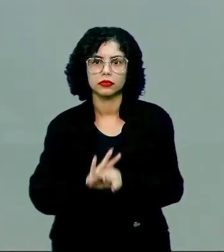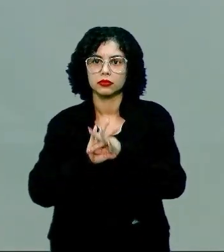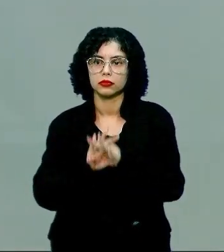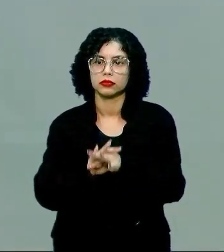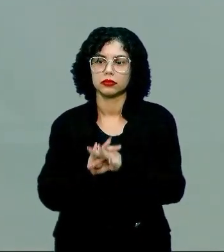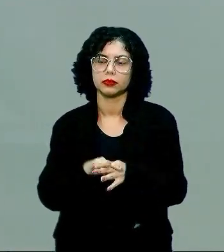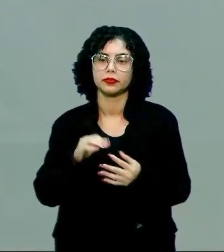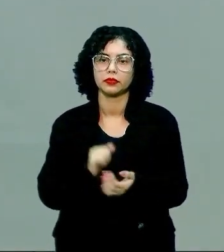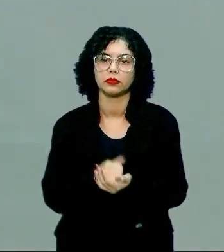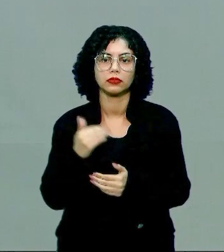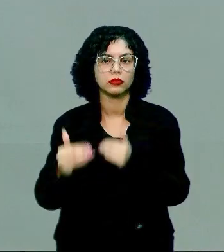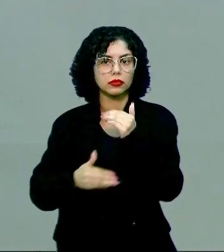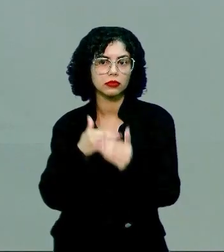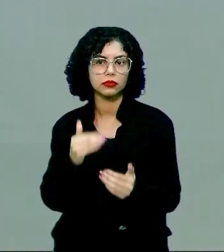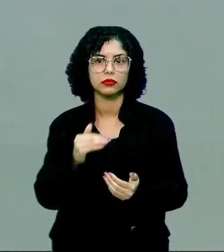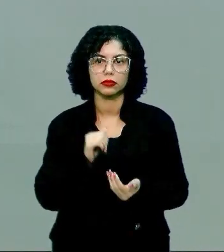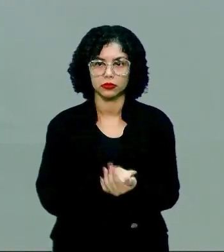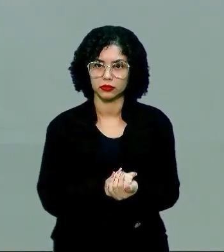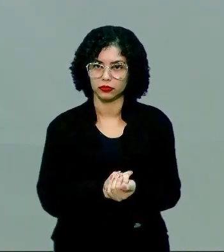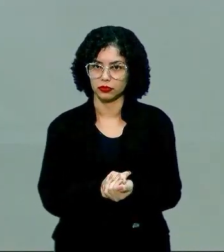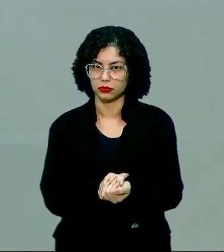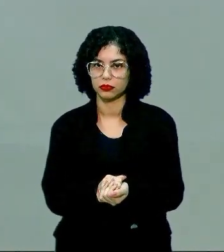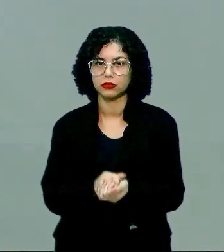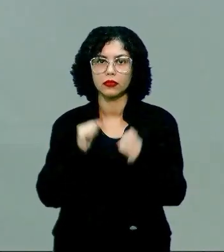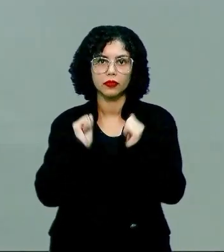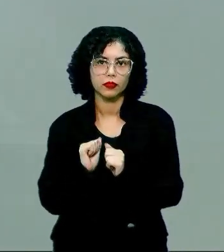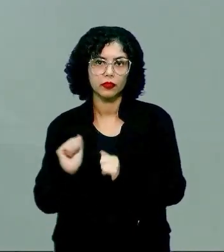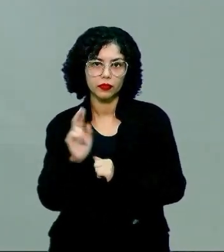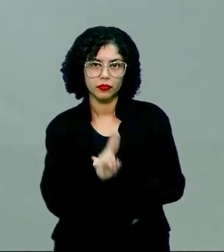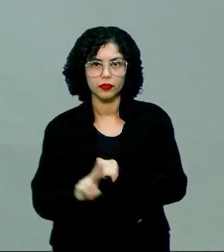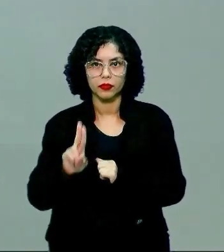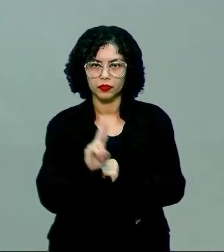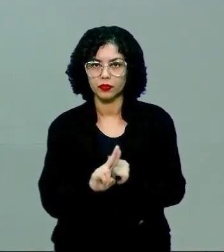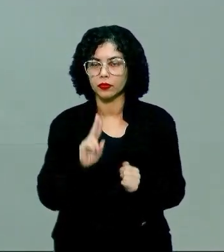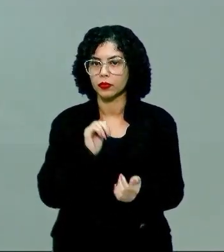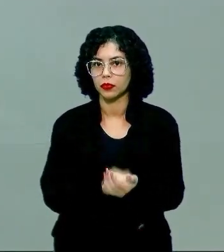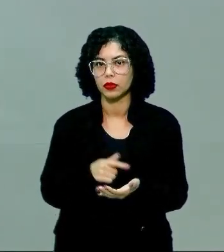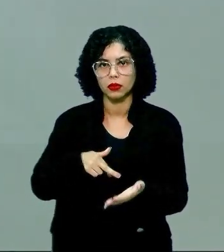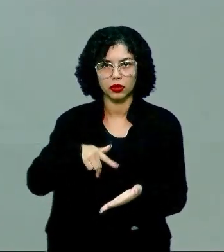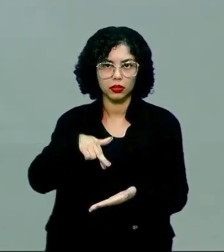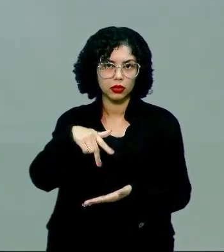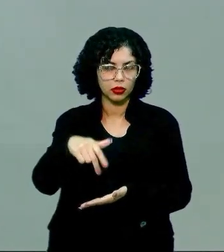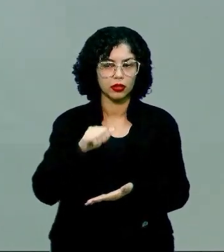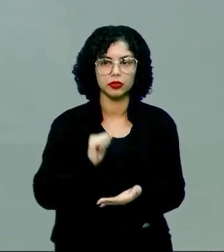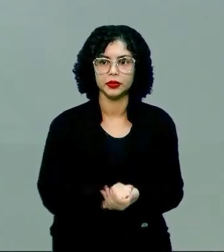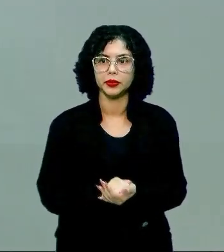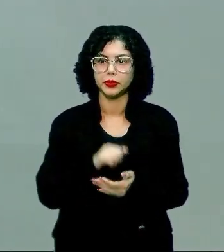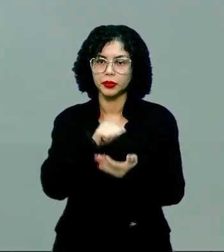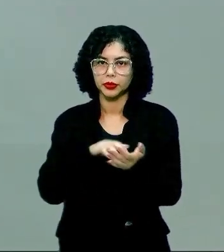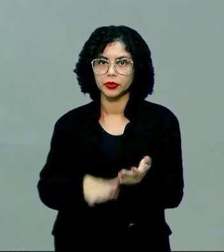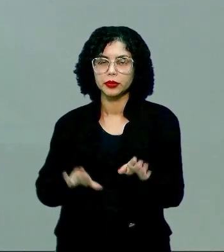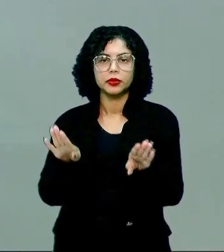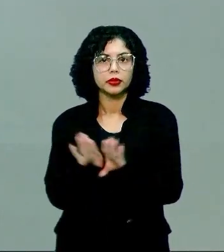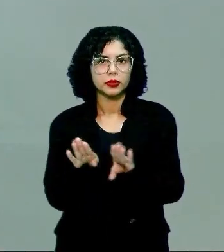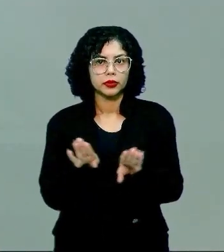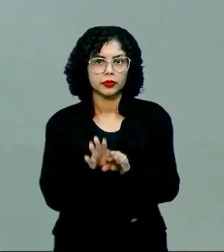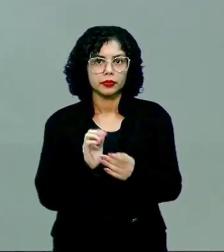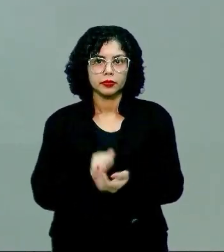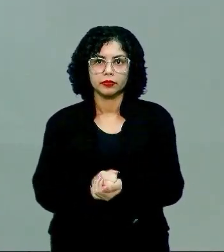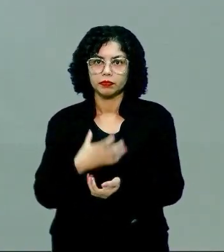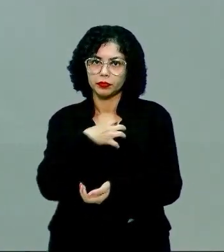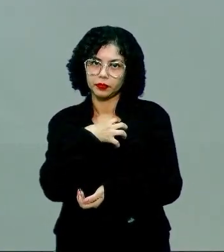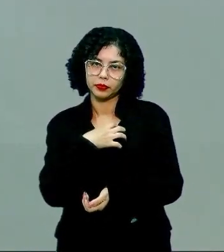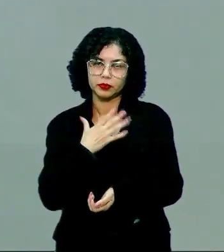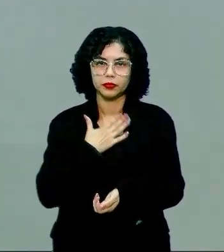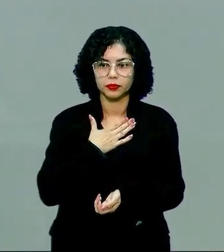é a relação disso eu posso desenvolver práticas em que eu posso utilizar a caminhada como instrumento de atividade E aí